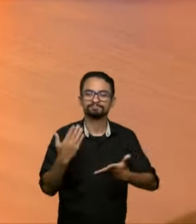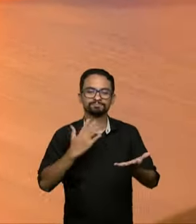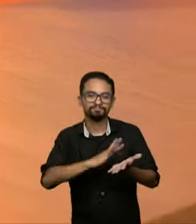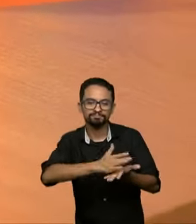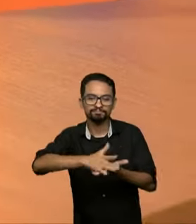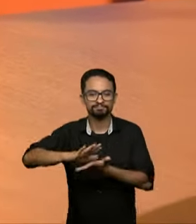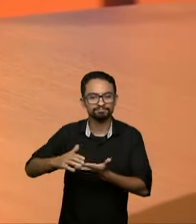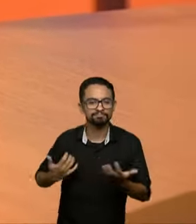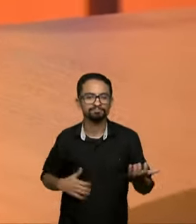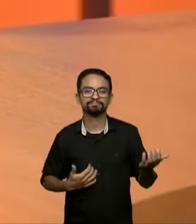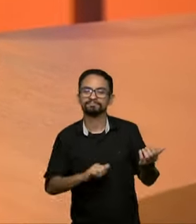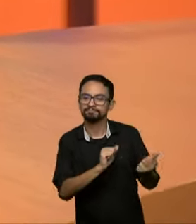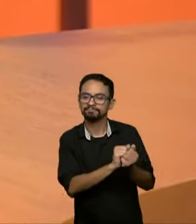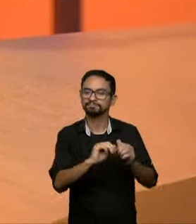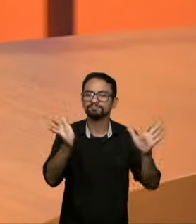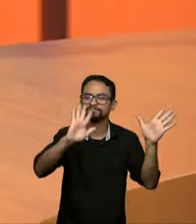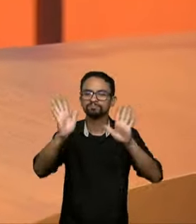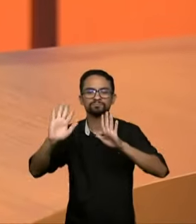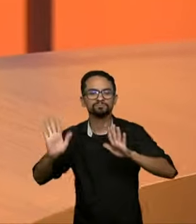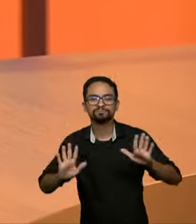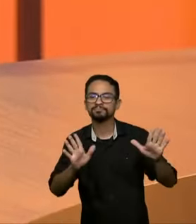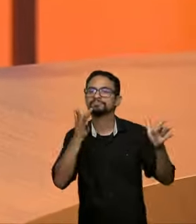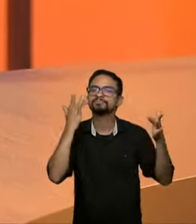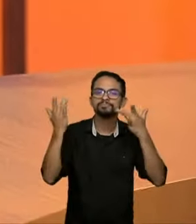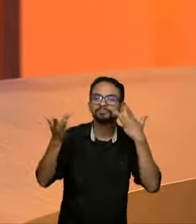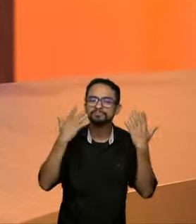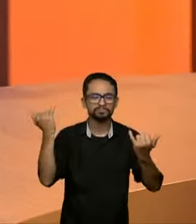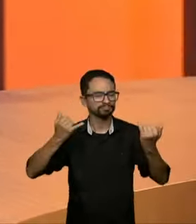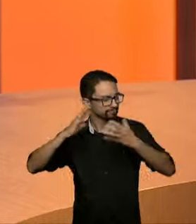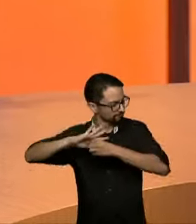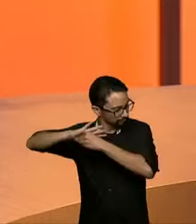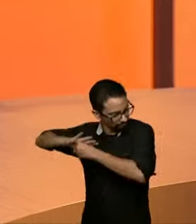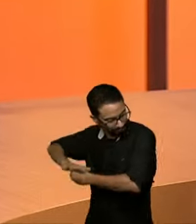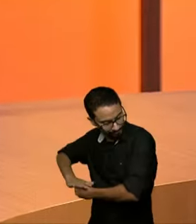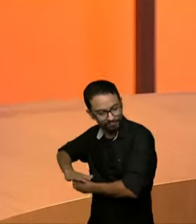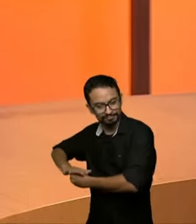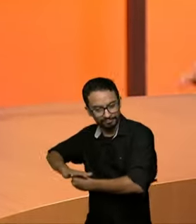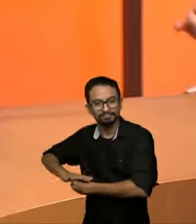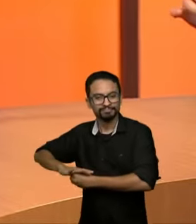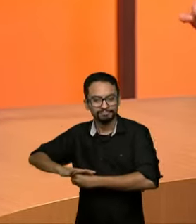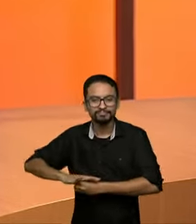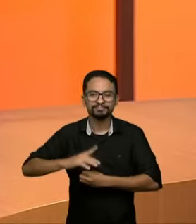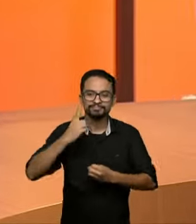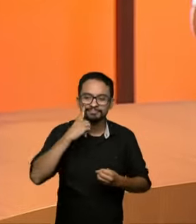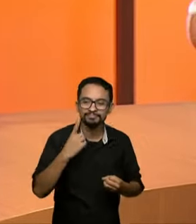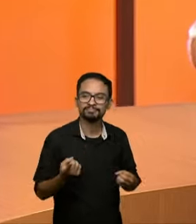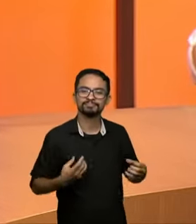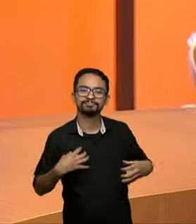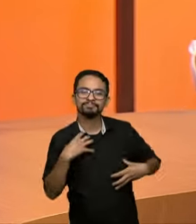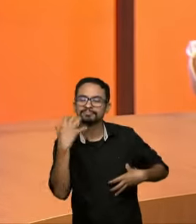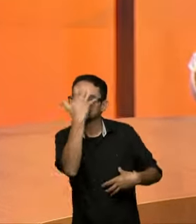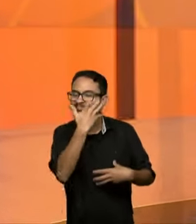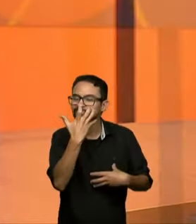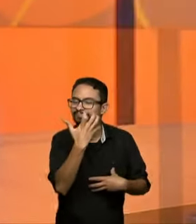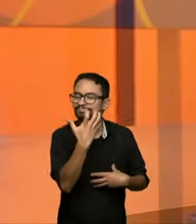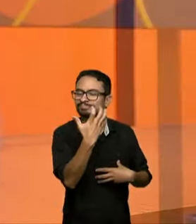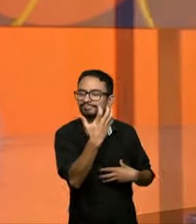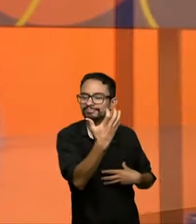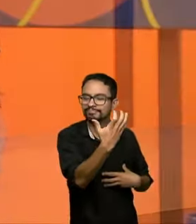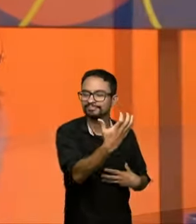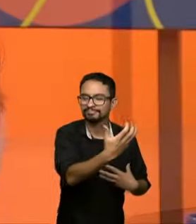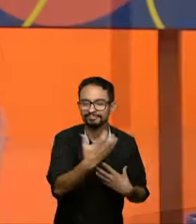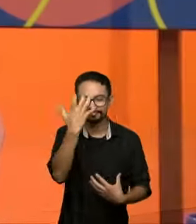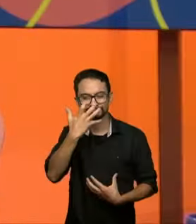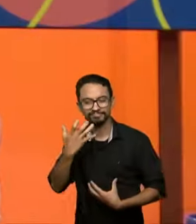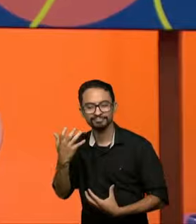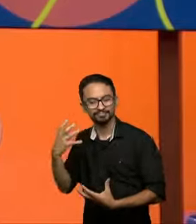Mas você, pedalzinho, fala um chapinho pra me maltratar. Faz a assim que eu posso até me apaixonar. Faz assim que eu posso